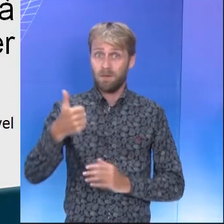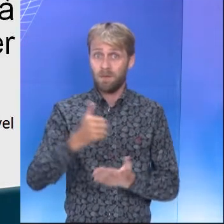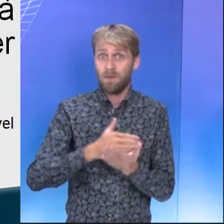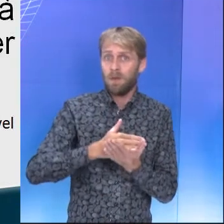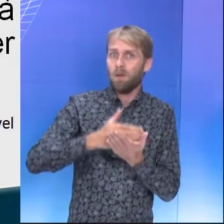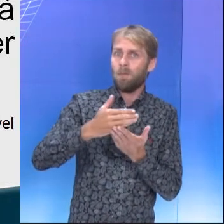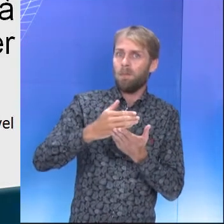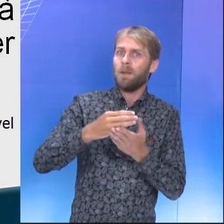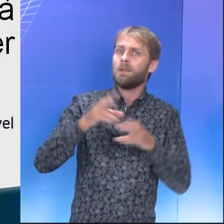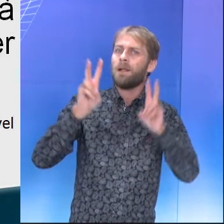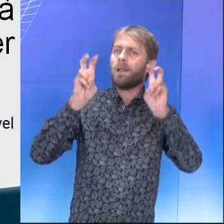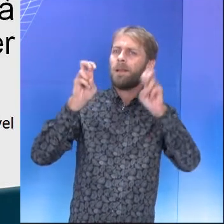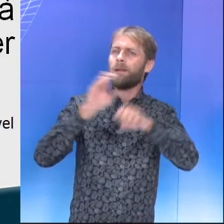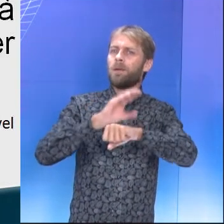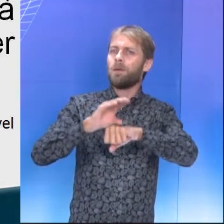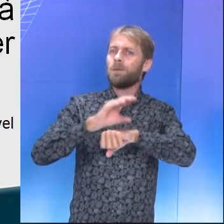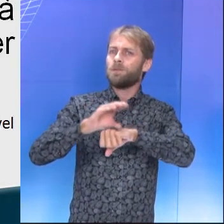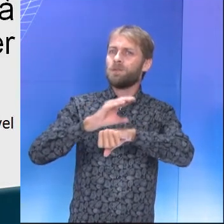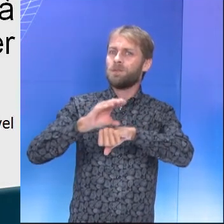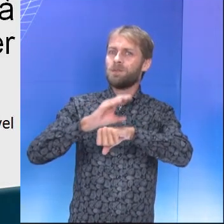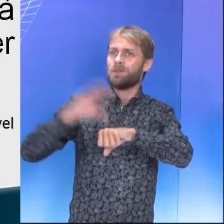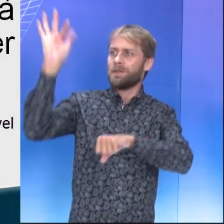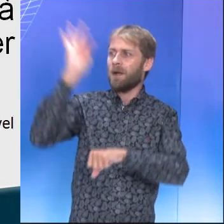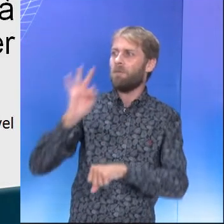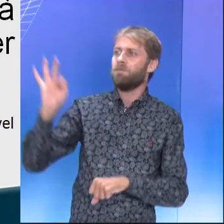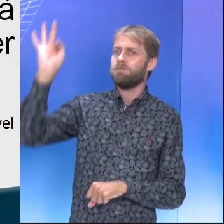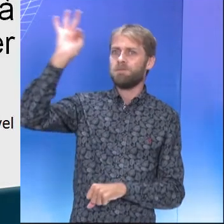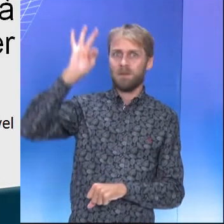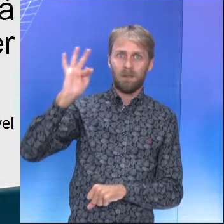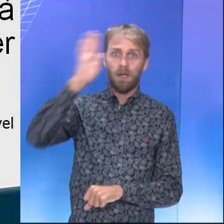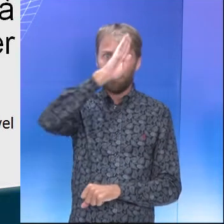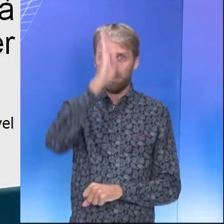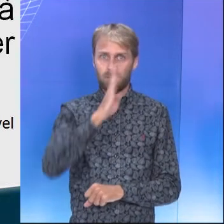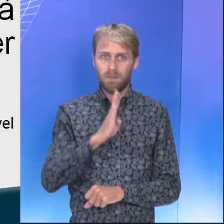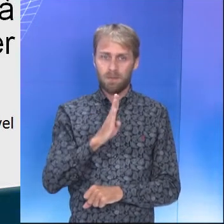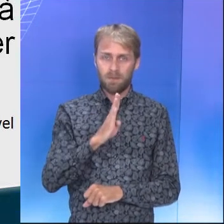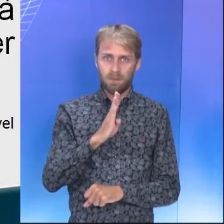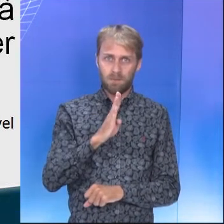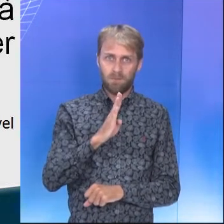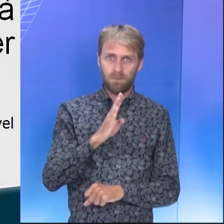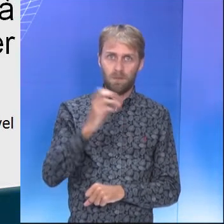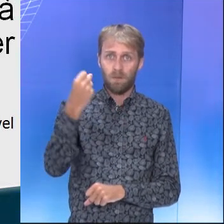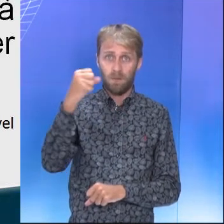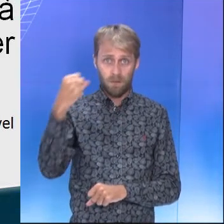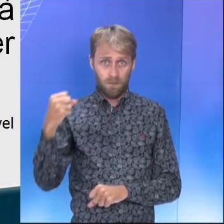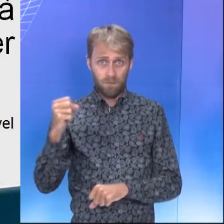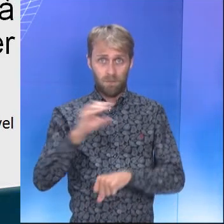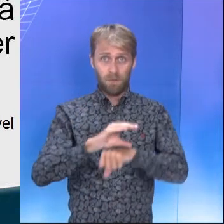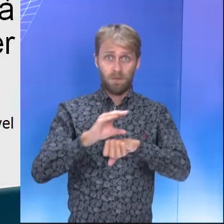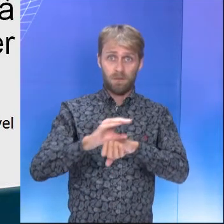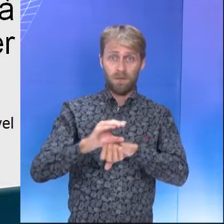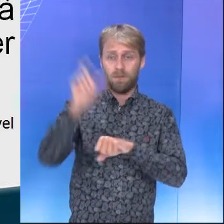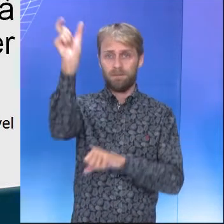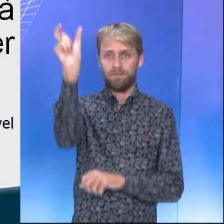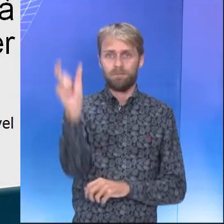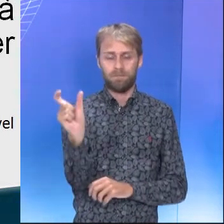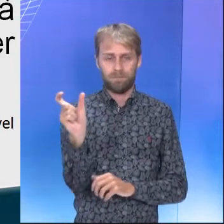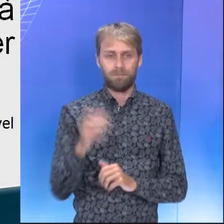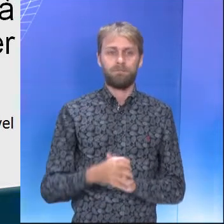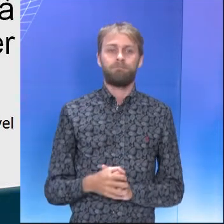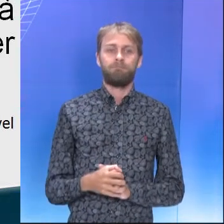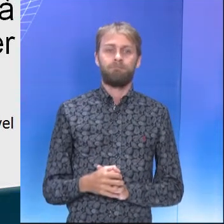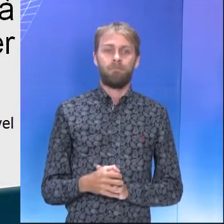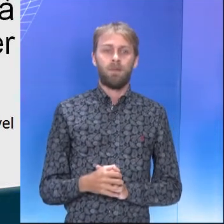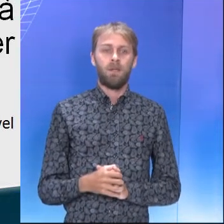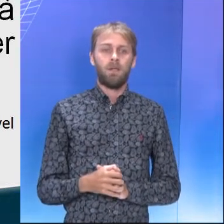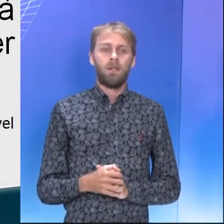uma citação da Constituição da República Federativa do Brasil, de 88, que é a chamada Constituição Cidadã.